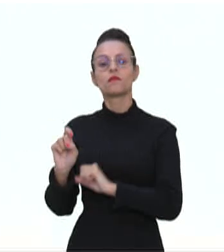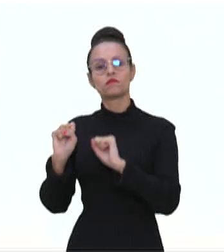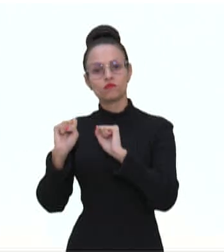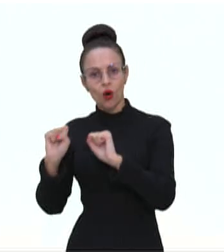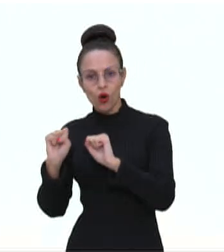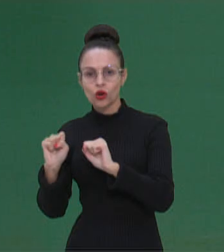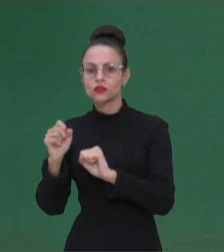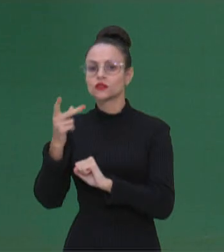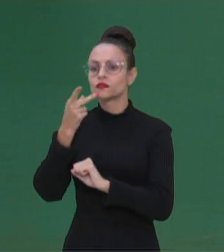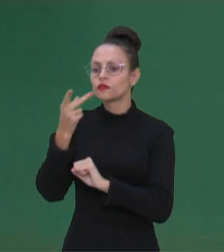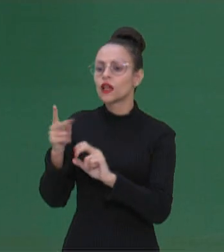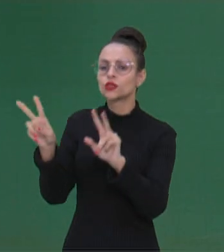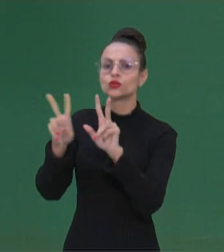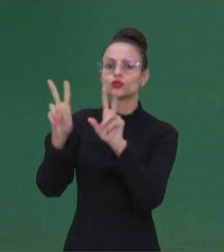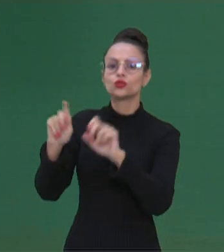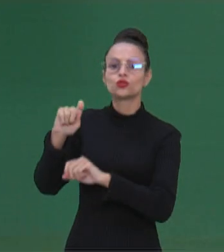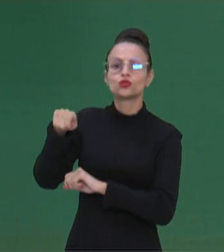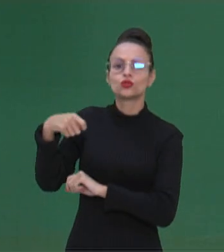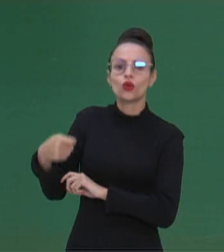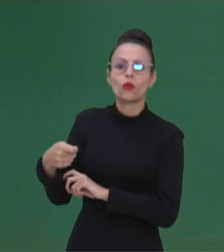posso falar sobre